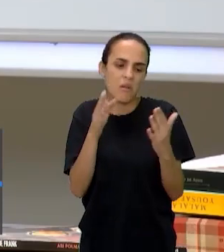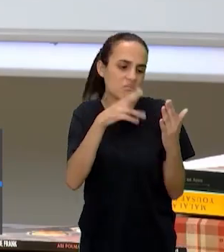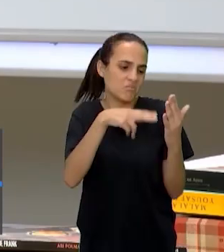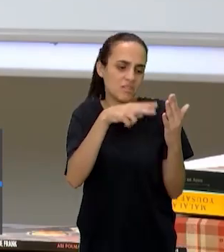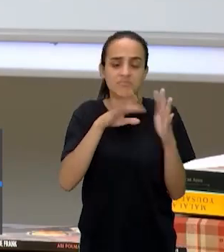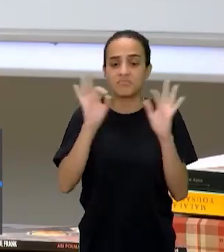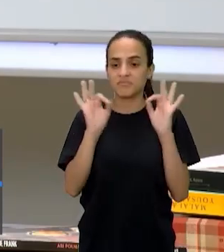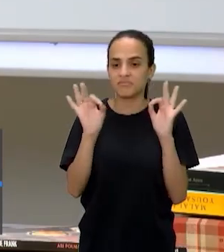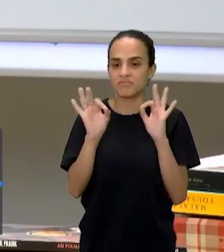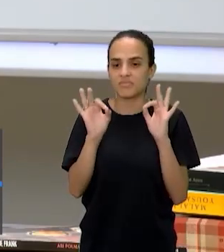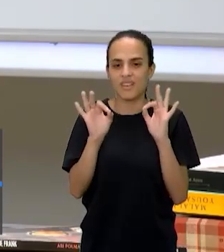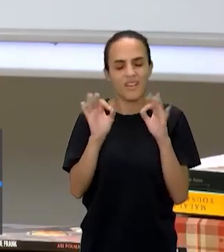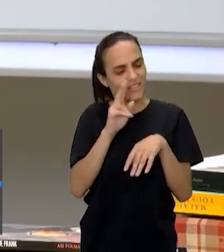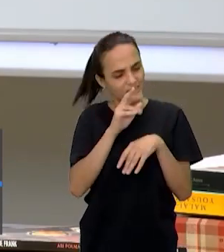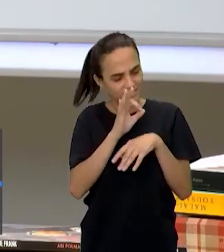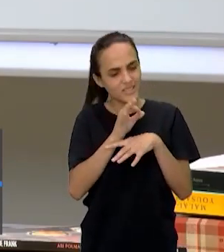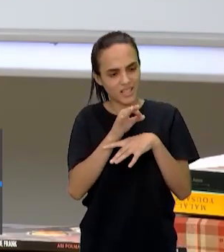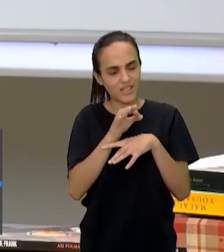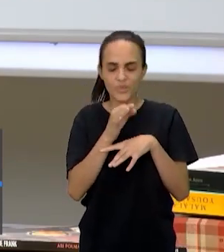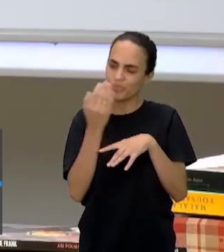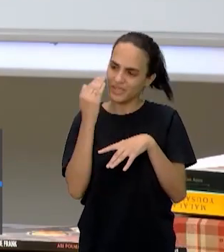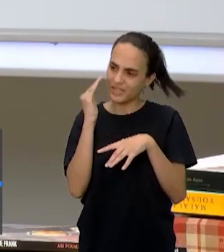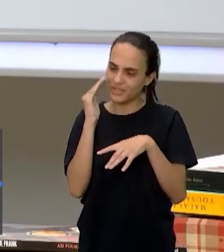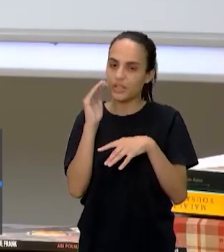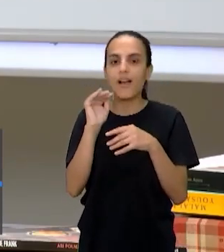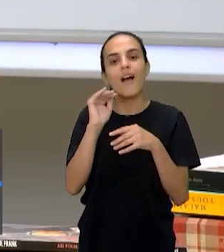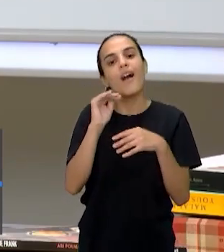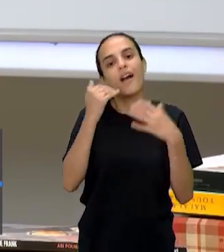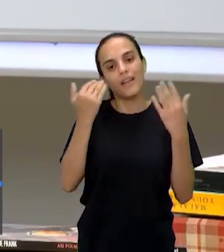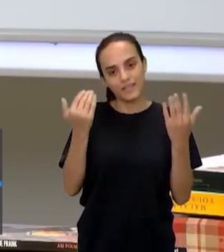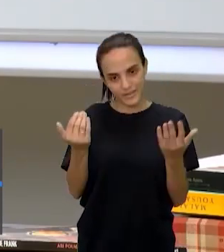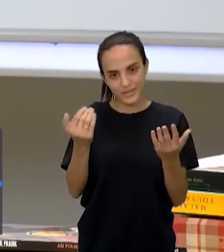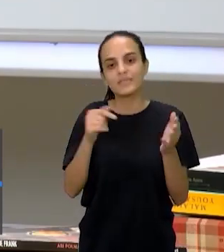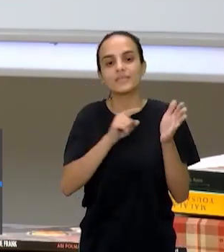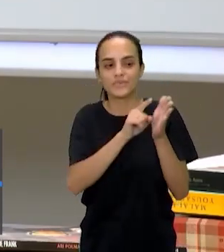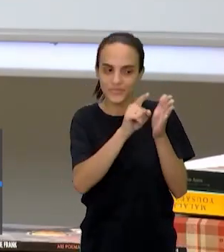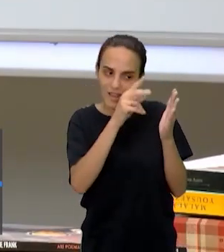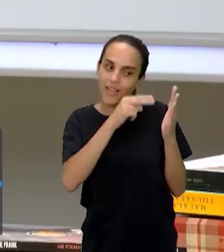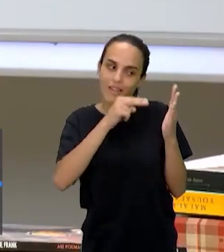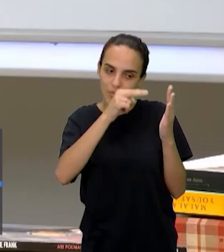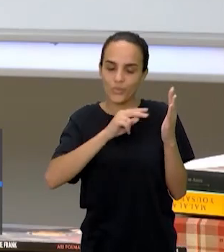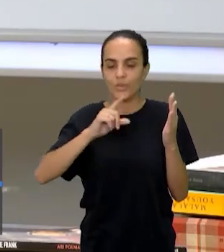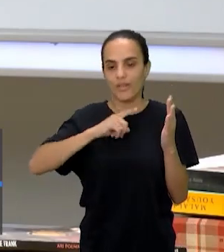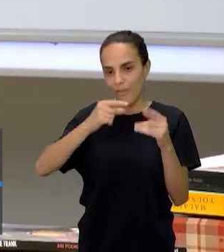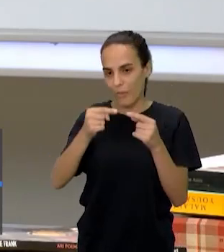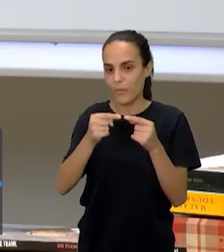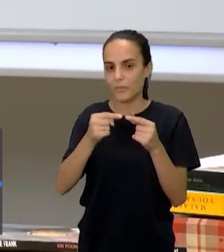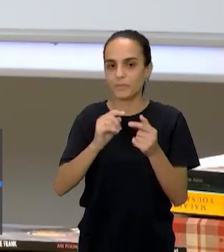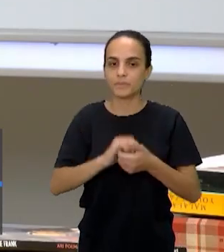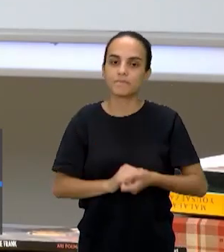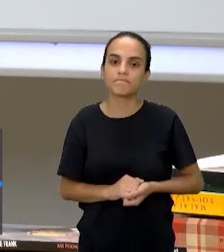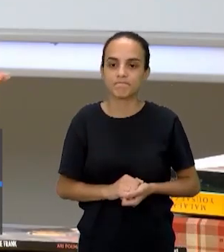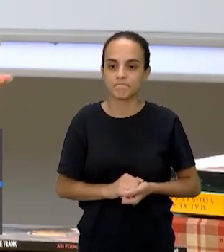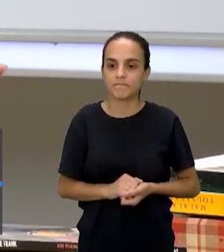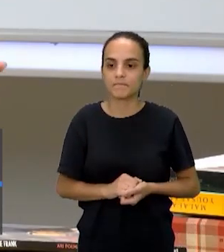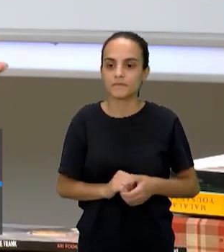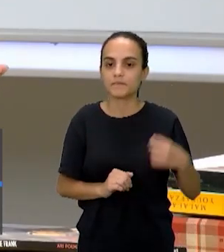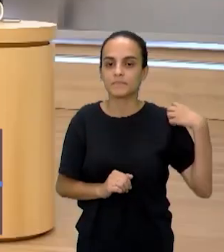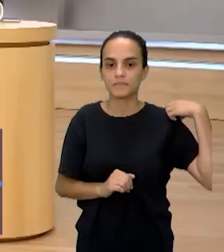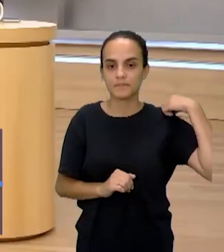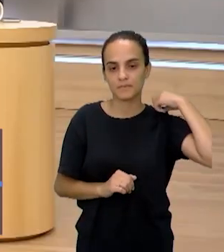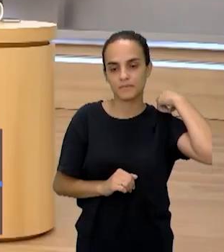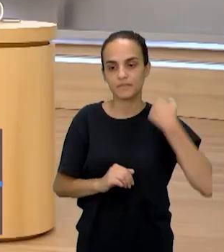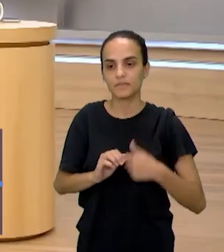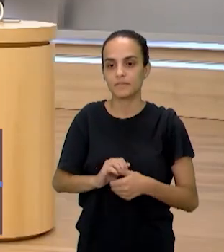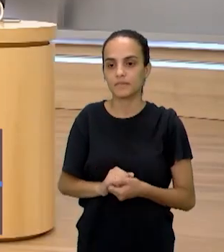começa a pensar, é isso mesmo? Será que eu entendi? Será que tá errado? Aí sim eu estou fazendo leitura, de fato, porque leitura é criticidade, né, professor Aí volta